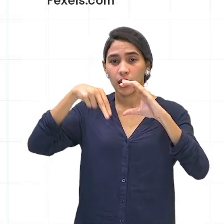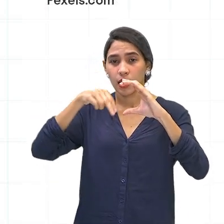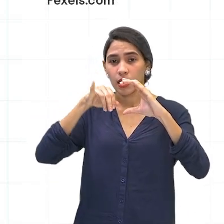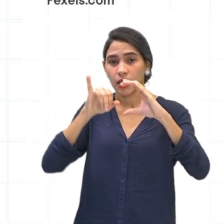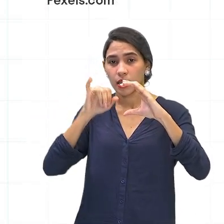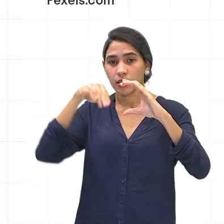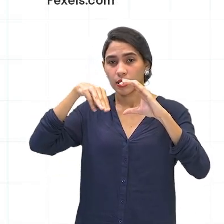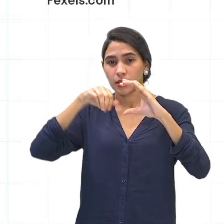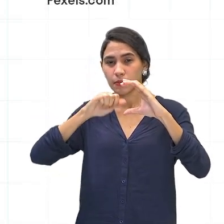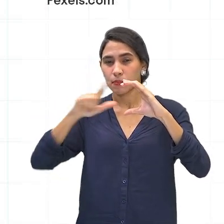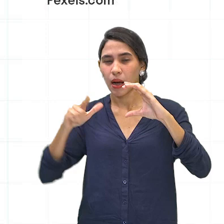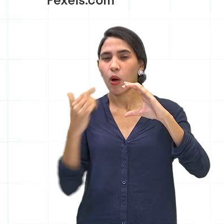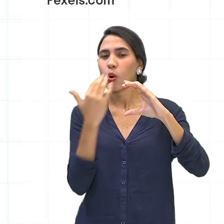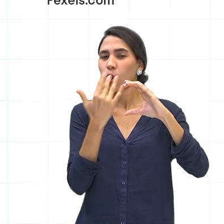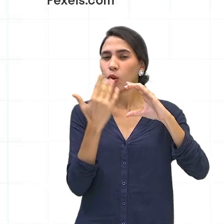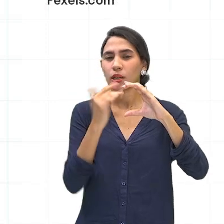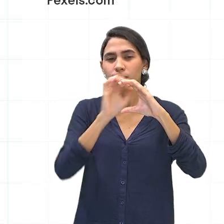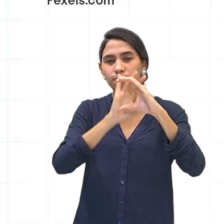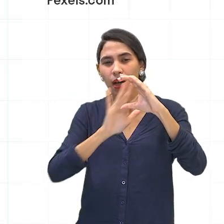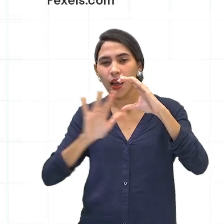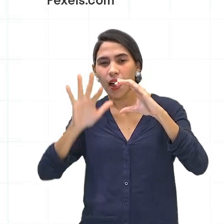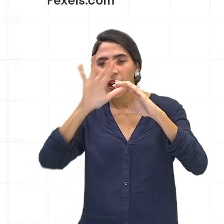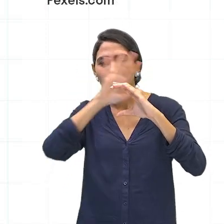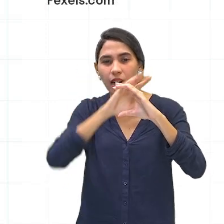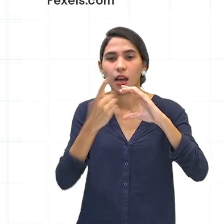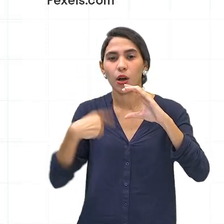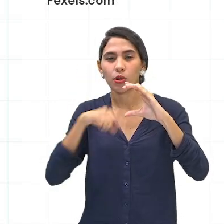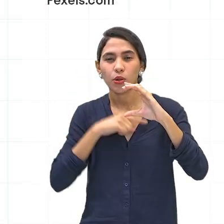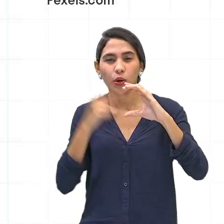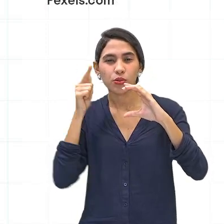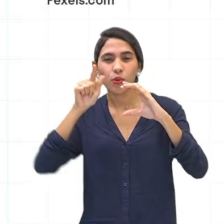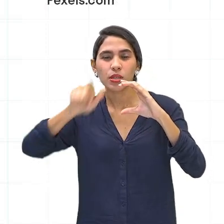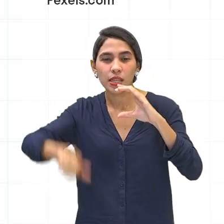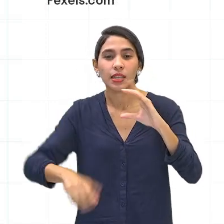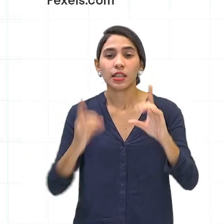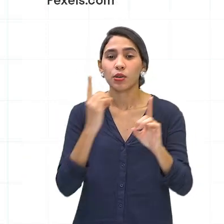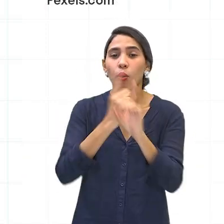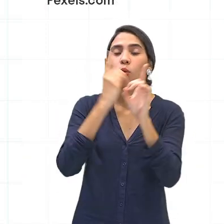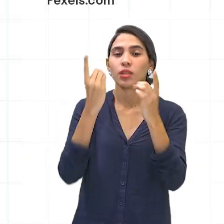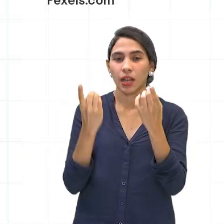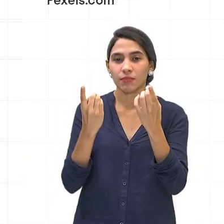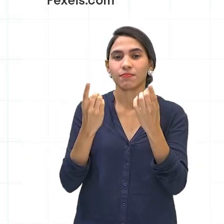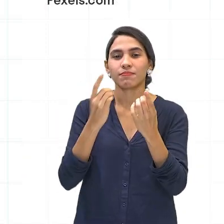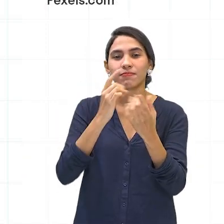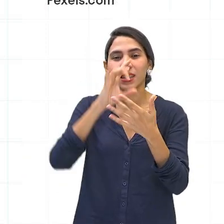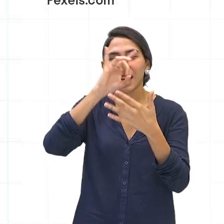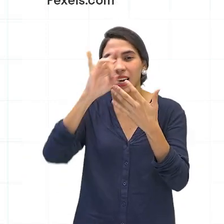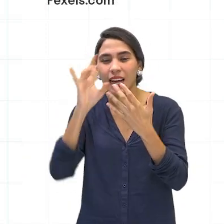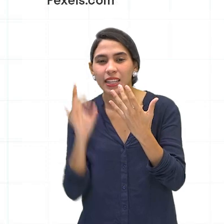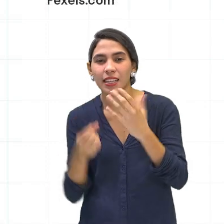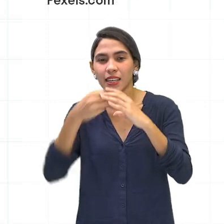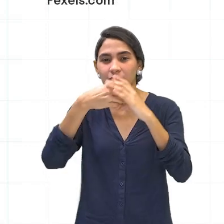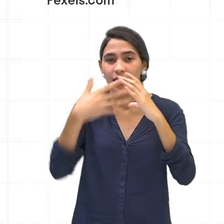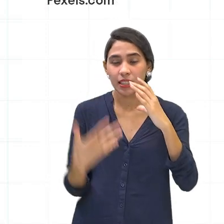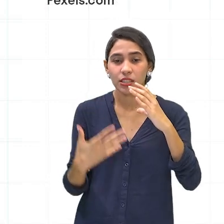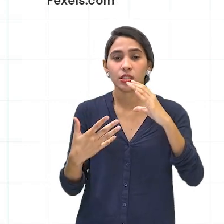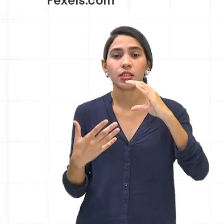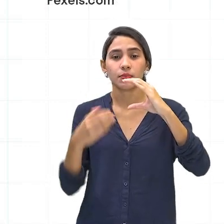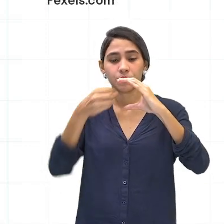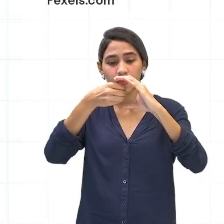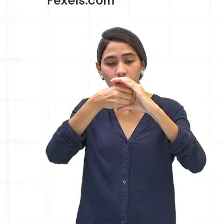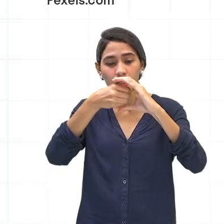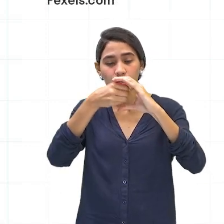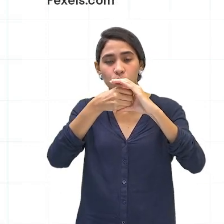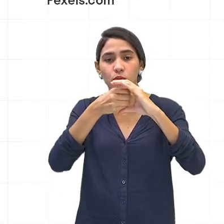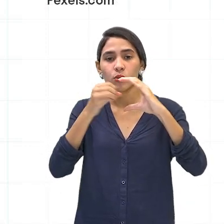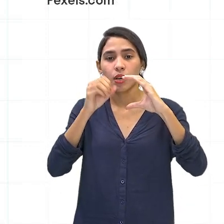gente conseguir diferenciar e identificar os seus componentes. Então, em azul, você pode observar aí o citoplasma